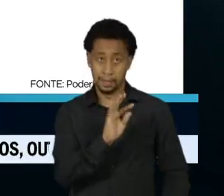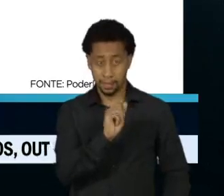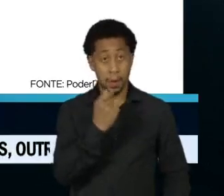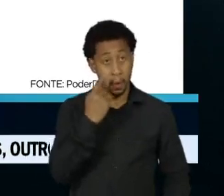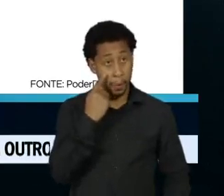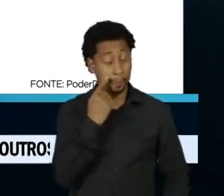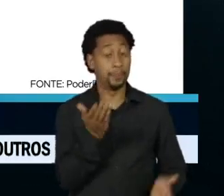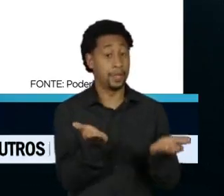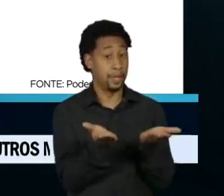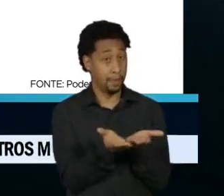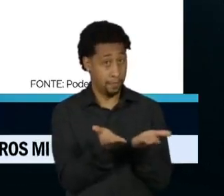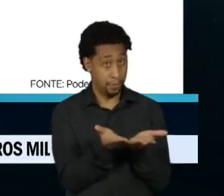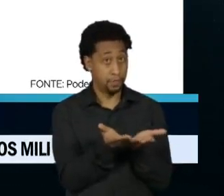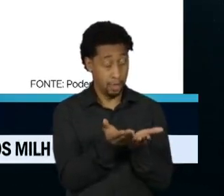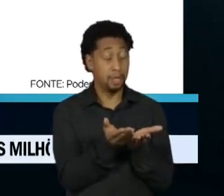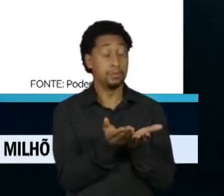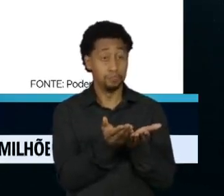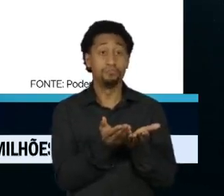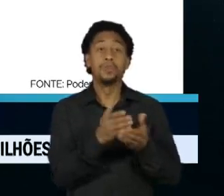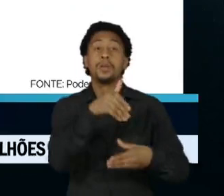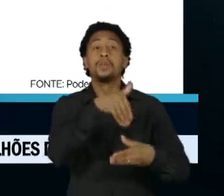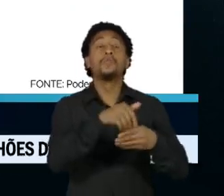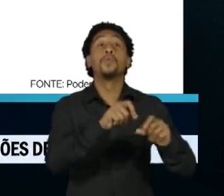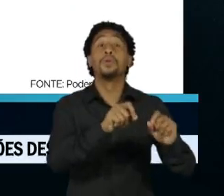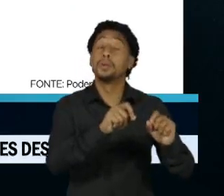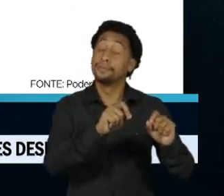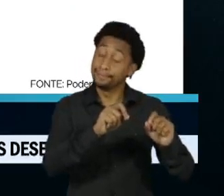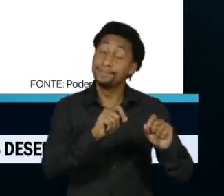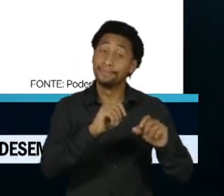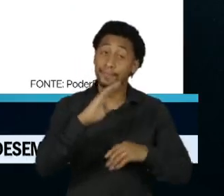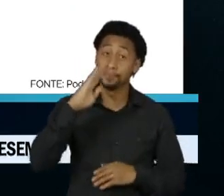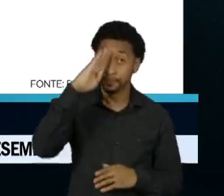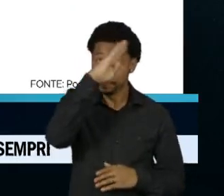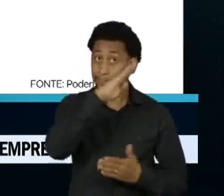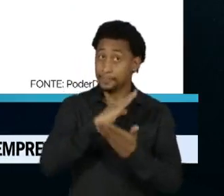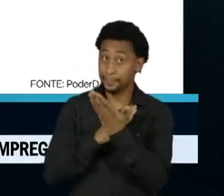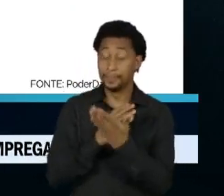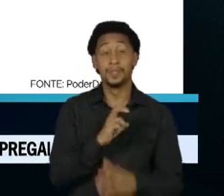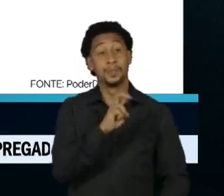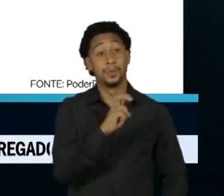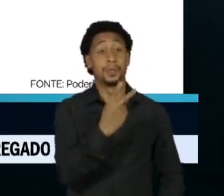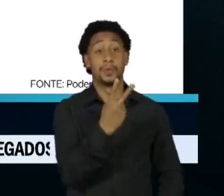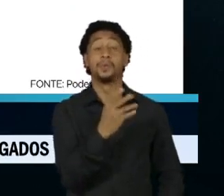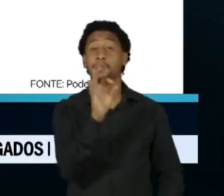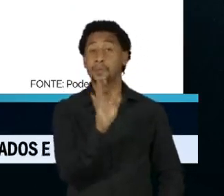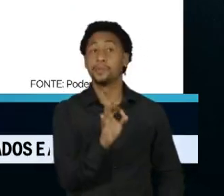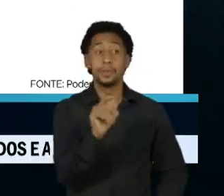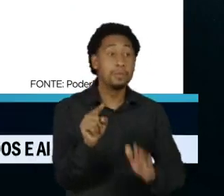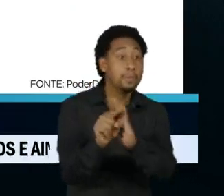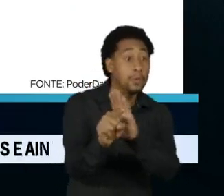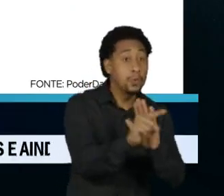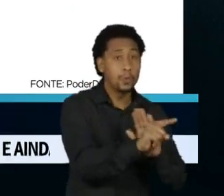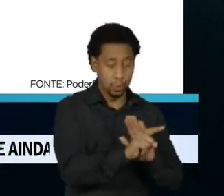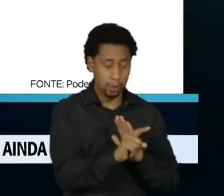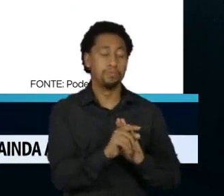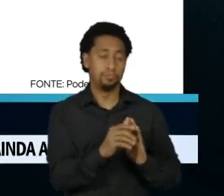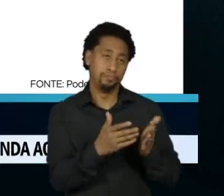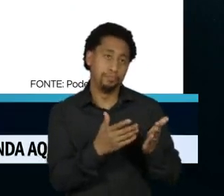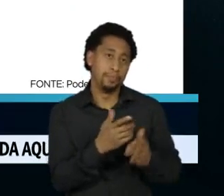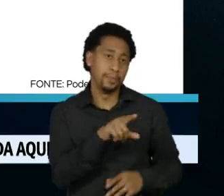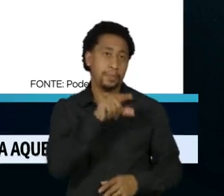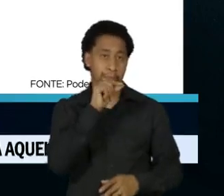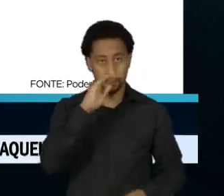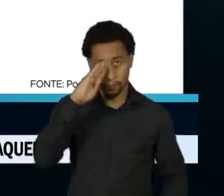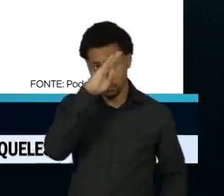Jair Bolsonaro, candidato à reeleição pelo PL, é o favorito de 52% dos entrevistados. 31% preferem